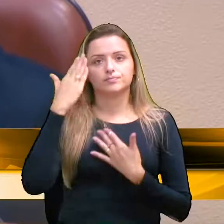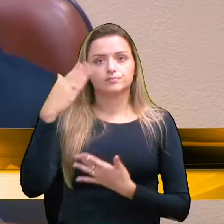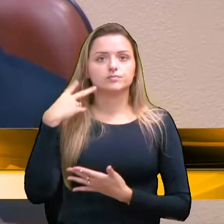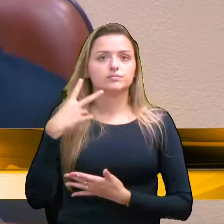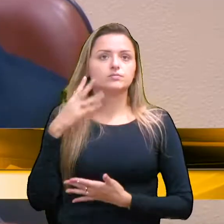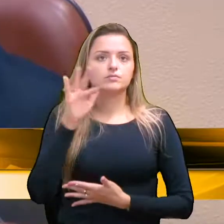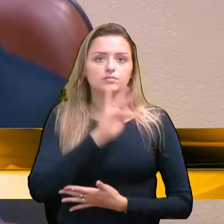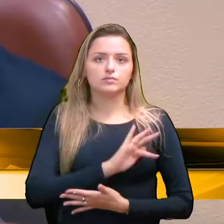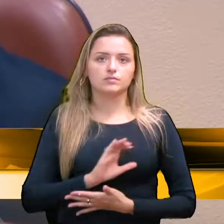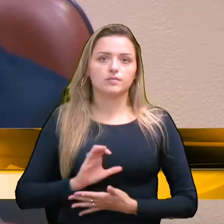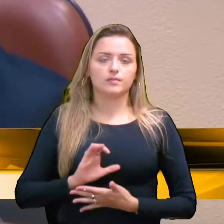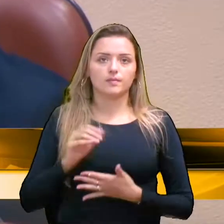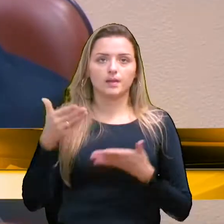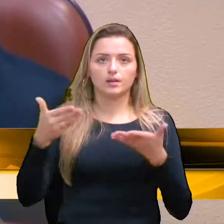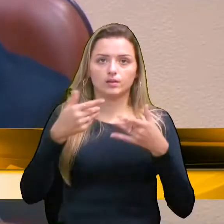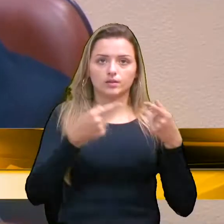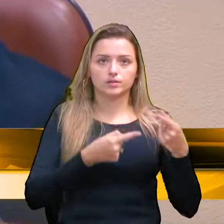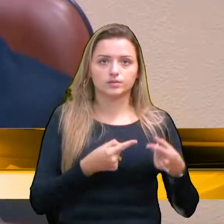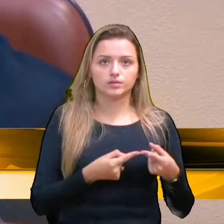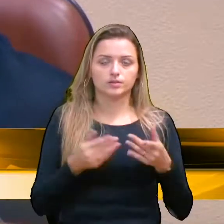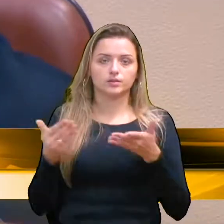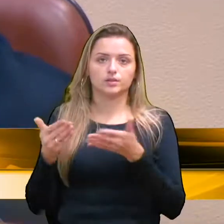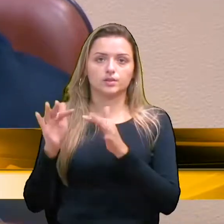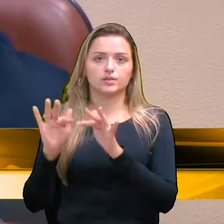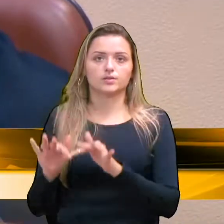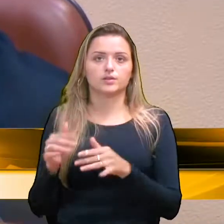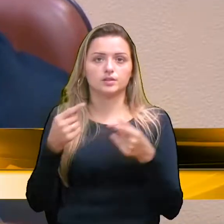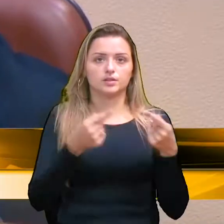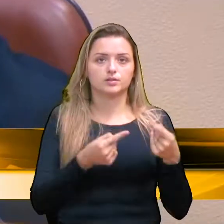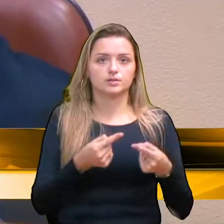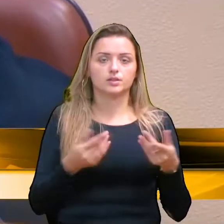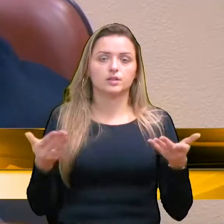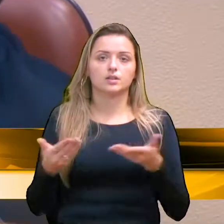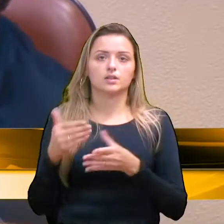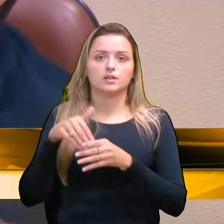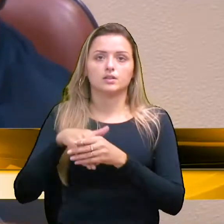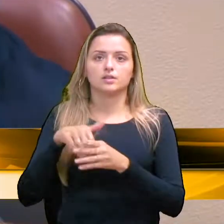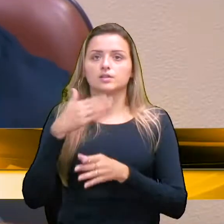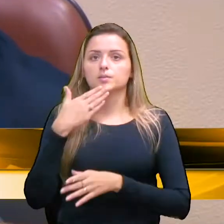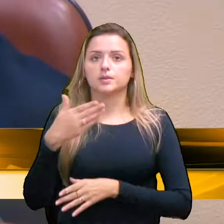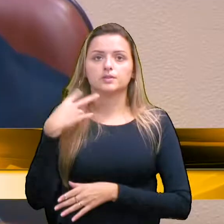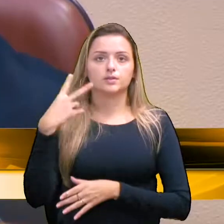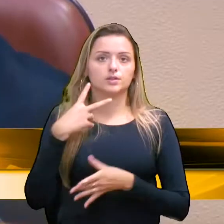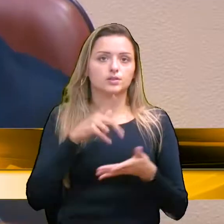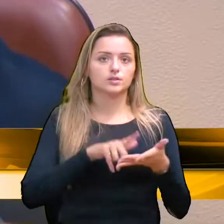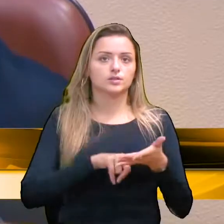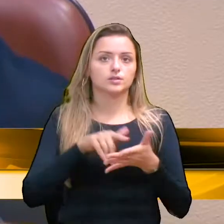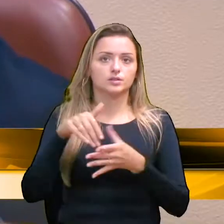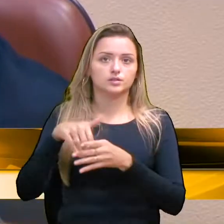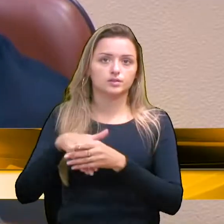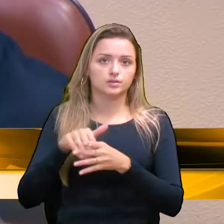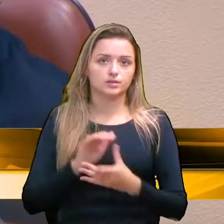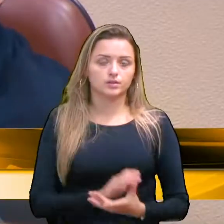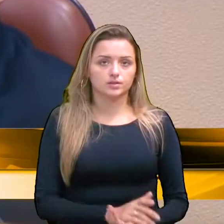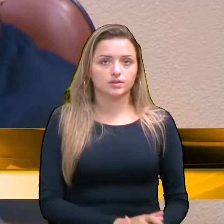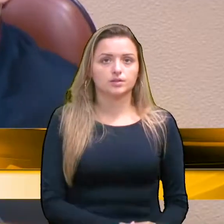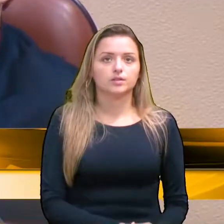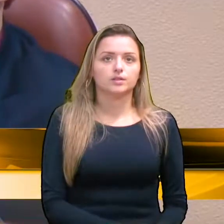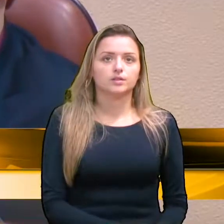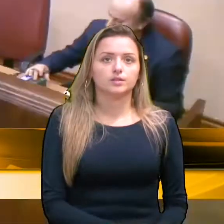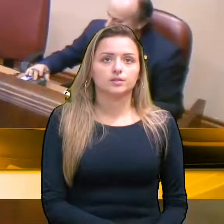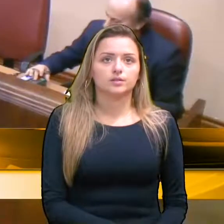Cassina. Está em discussão. É encerrada a discussão. Em votação. Solicito aos vereadores que registrem os seus votos.